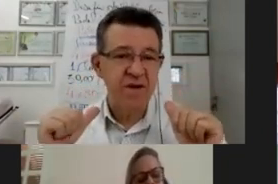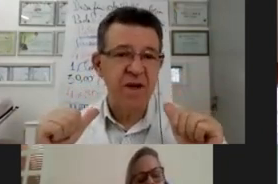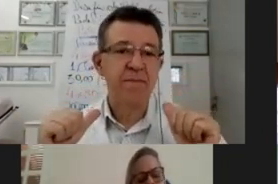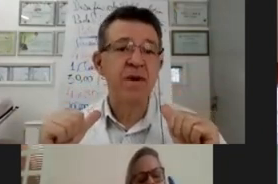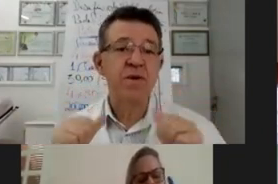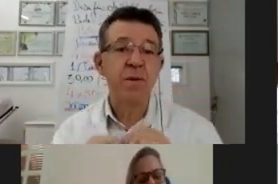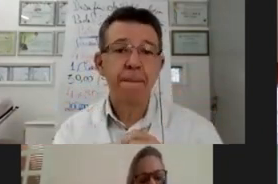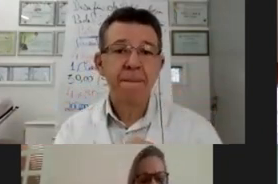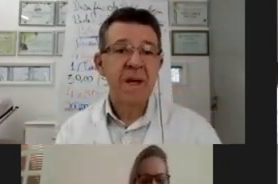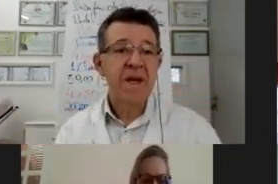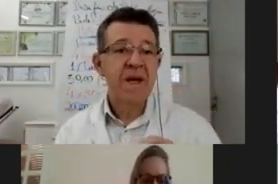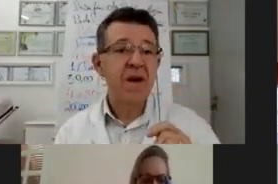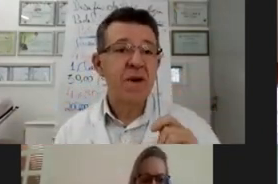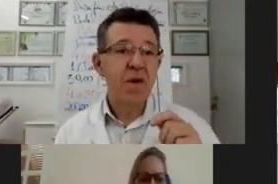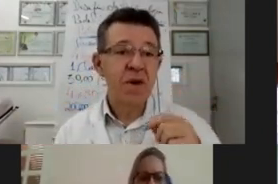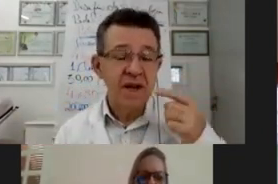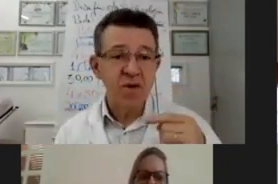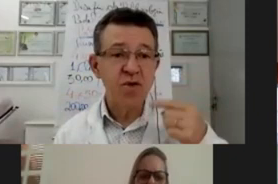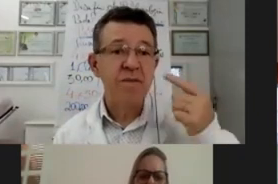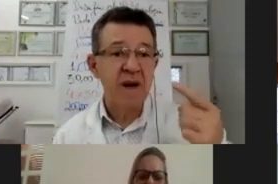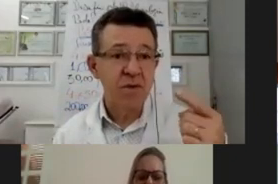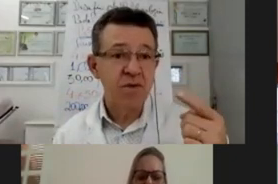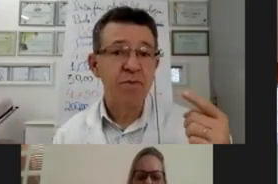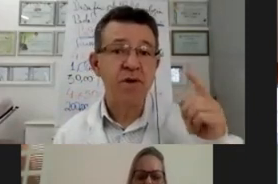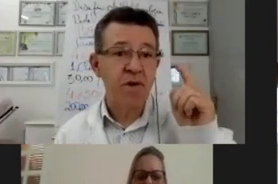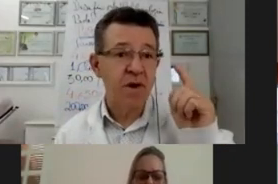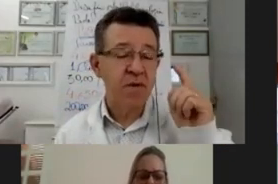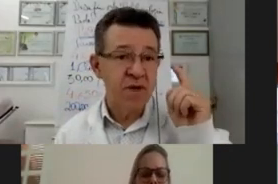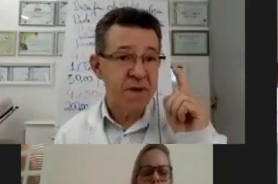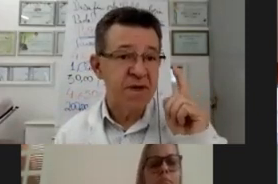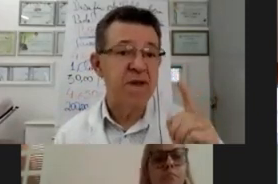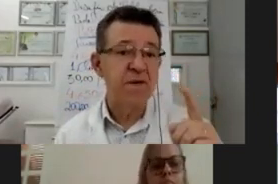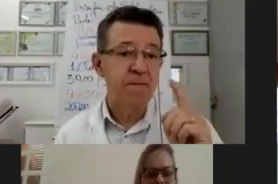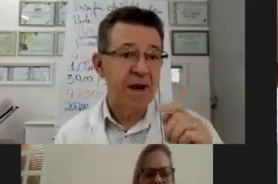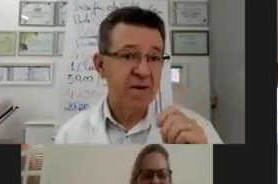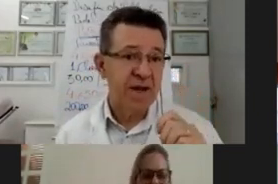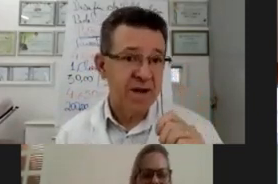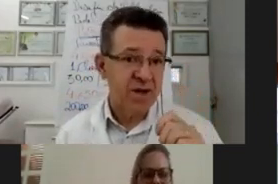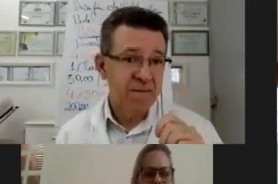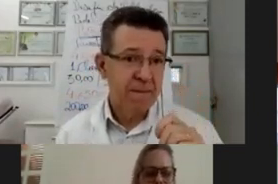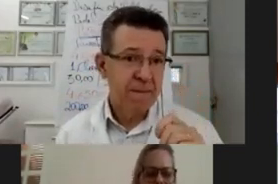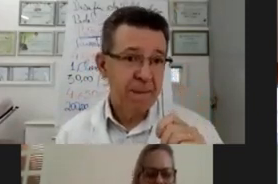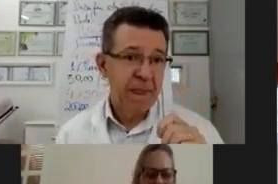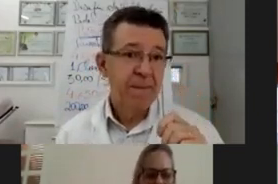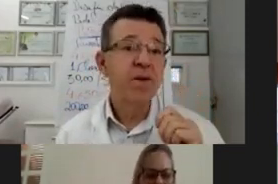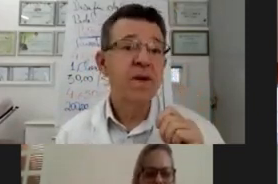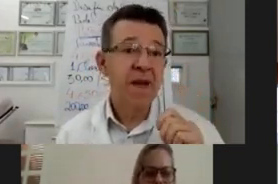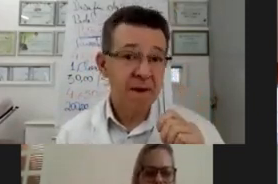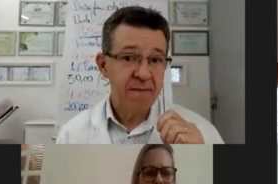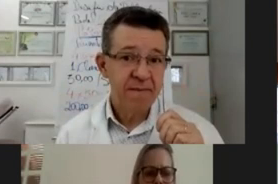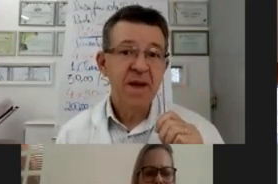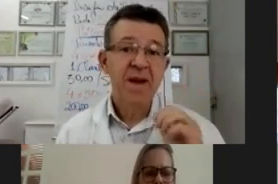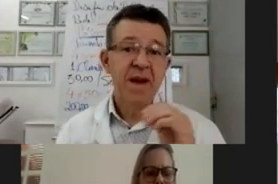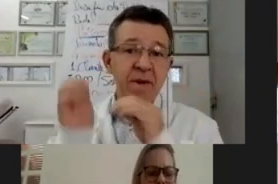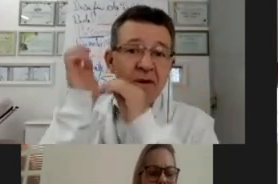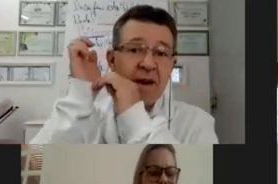meu espaço terapêutico, eu não lanço mão do protocolo específico para o cliente. Por